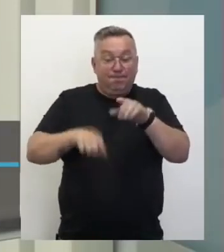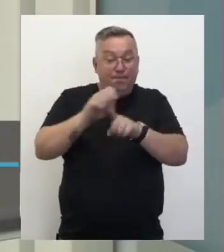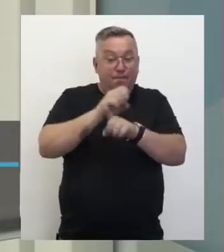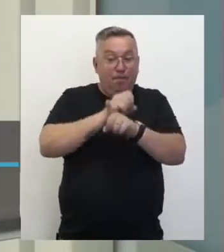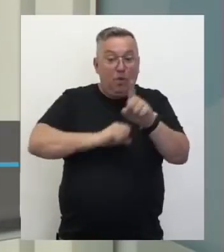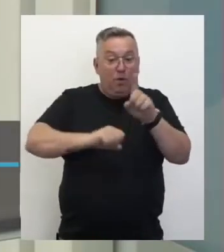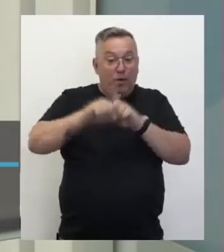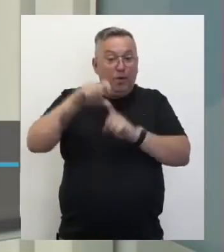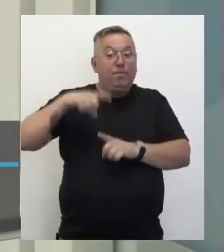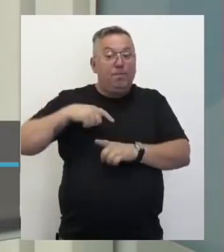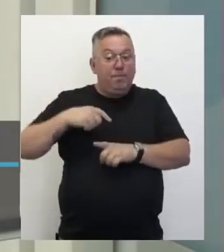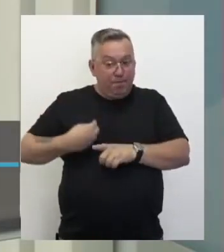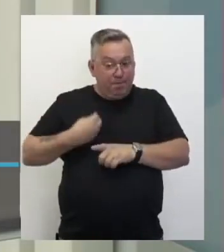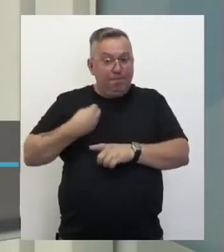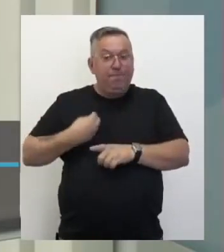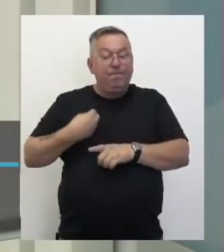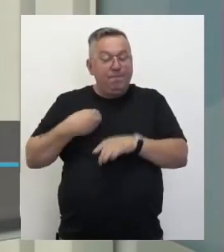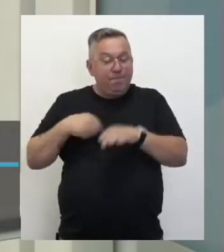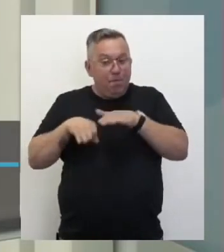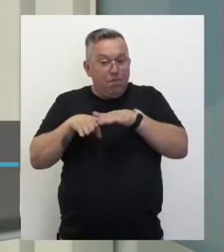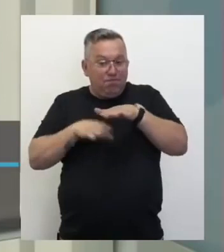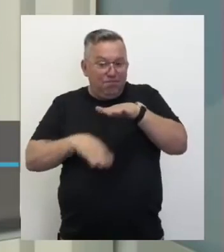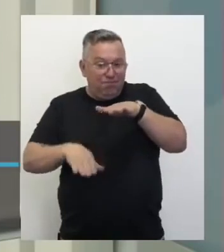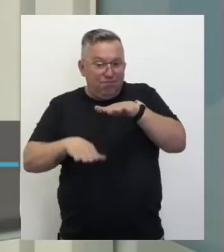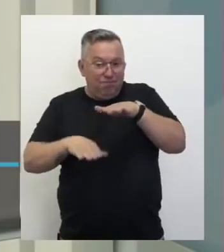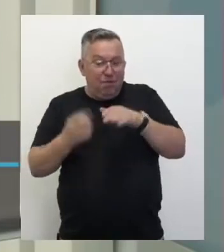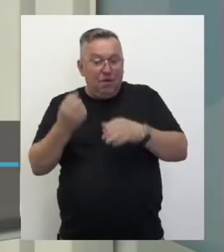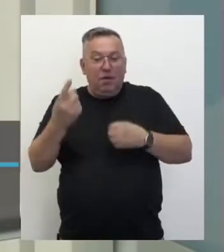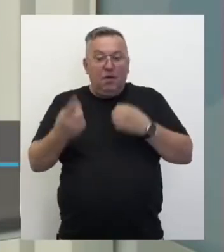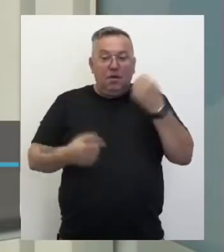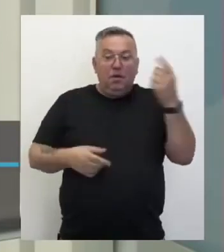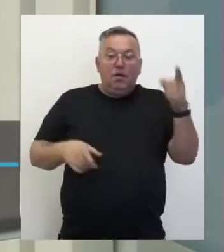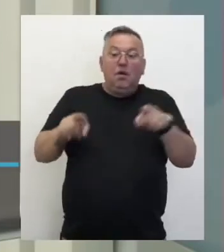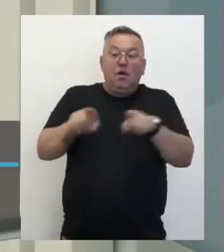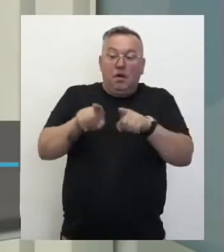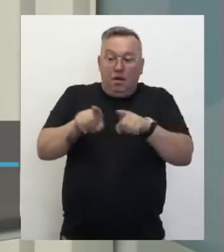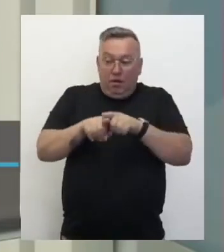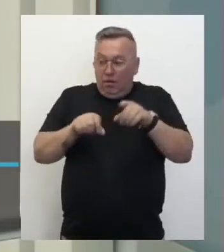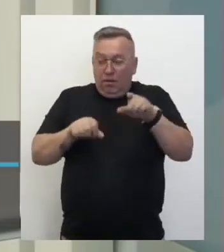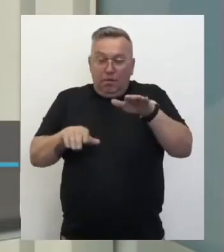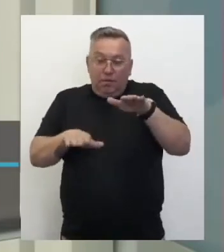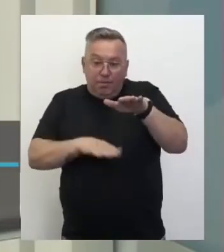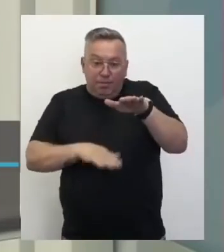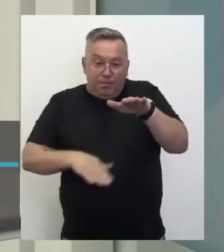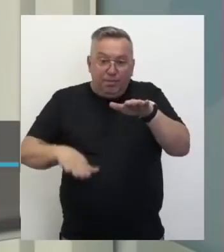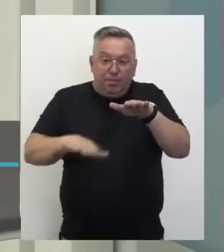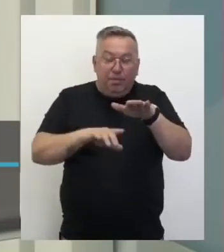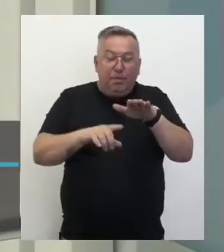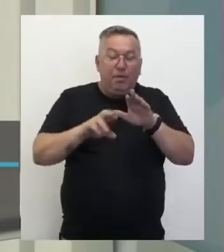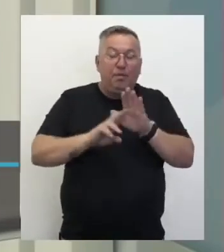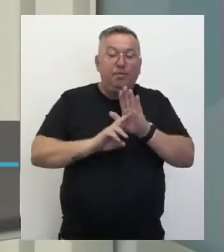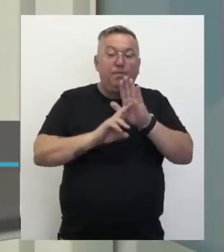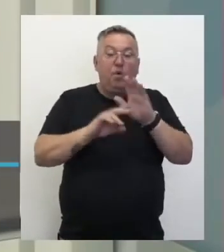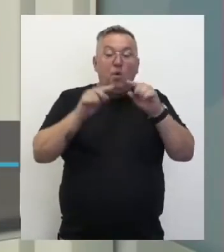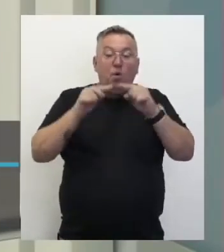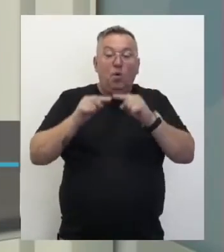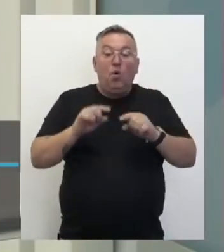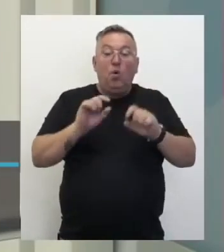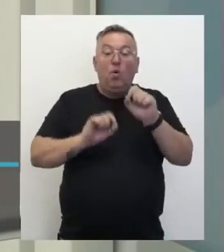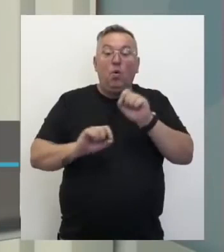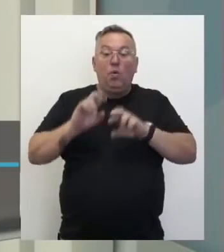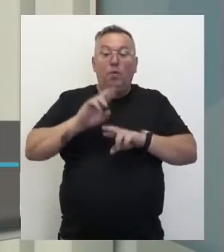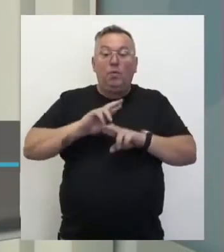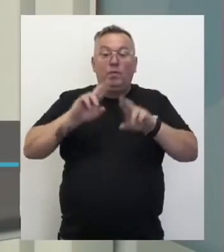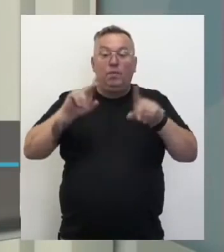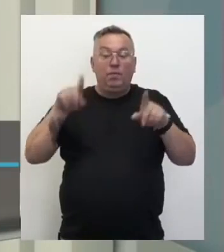social presente nesses espaços. E muitas vezes essa desigualdade, ela está relacionada às diferenças